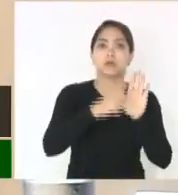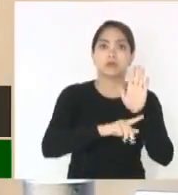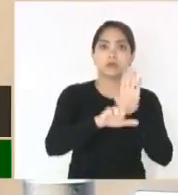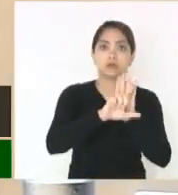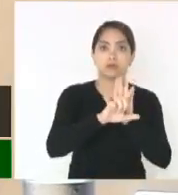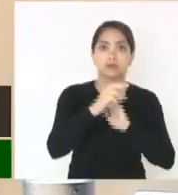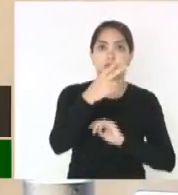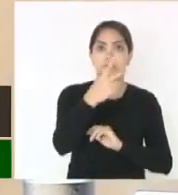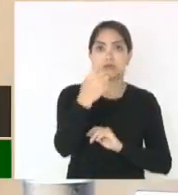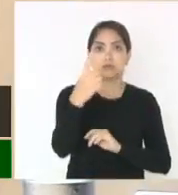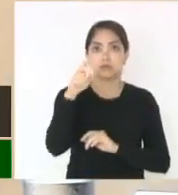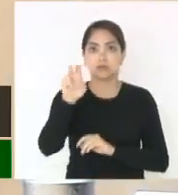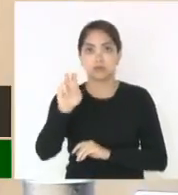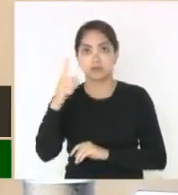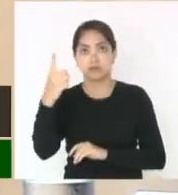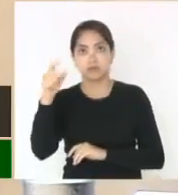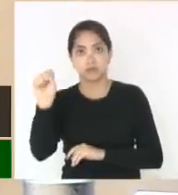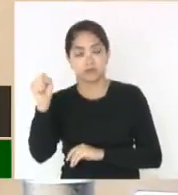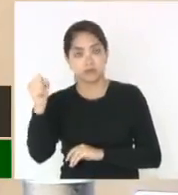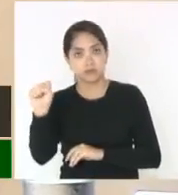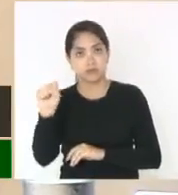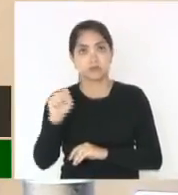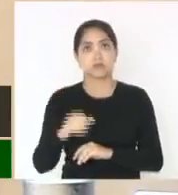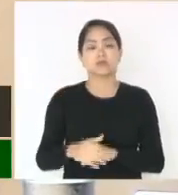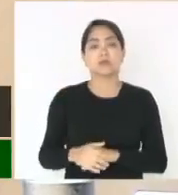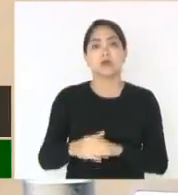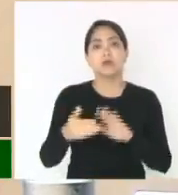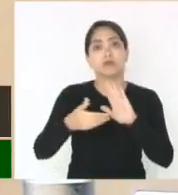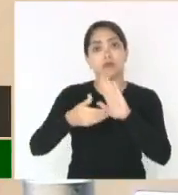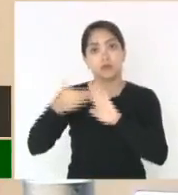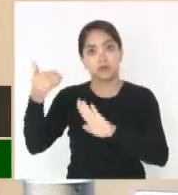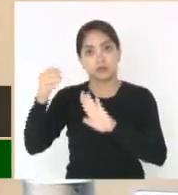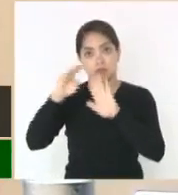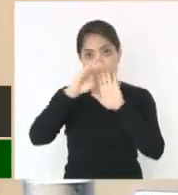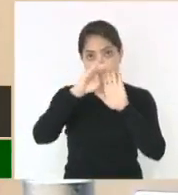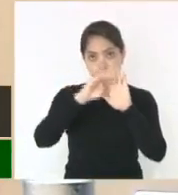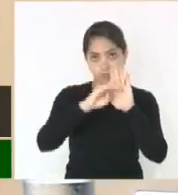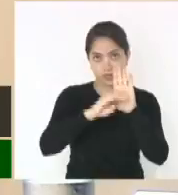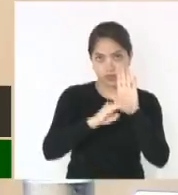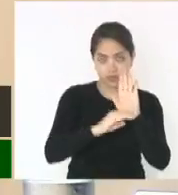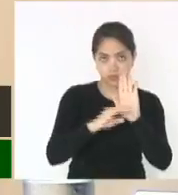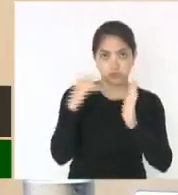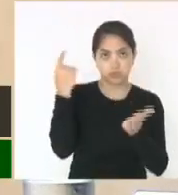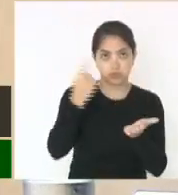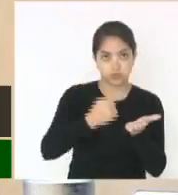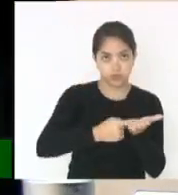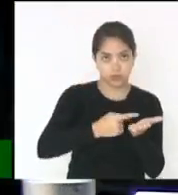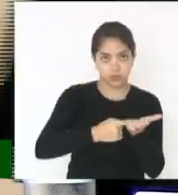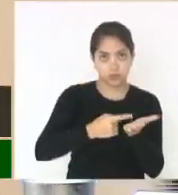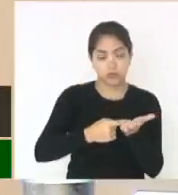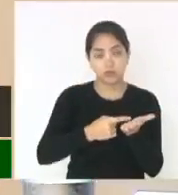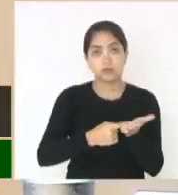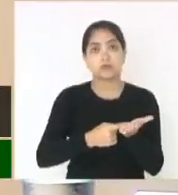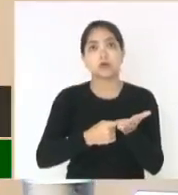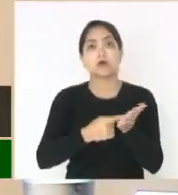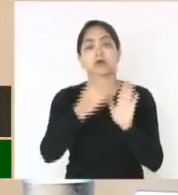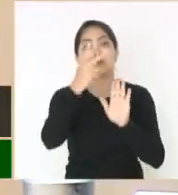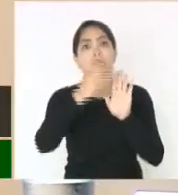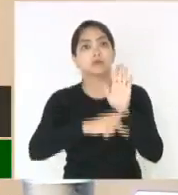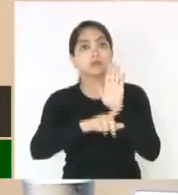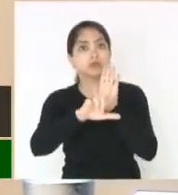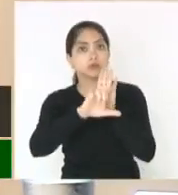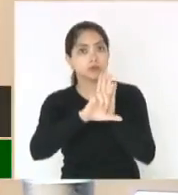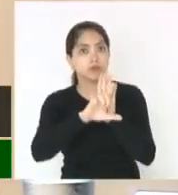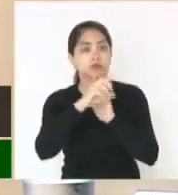número 215/2018. Foram retiradas de pauta por acordo os projetos de leis de